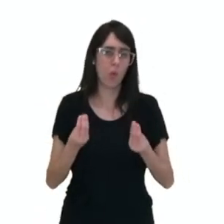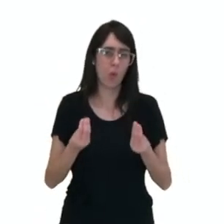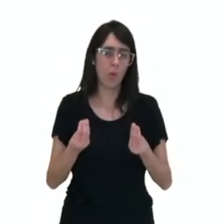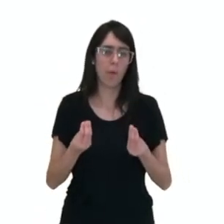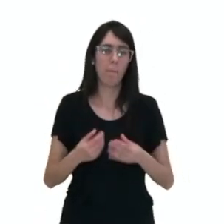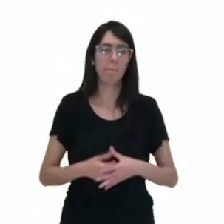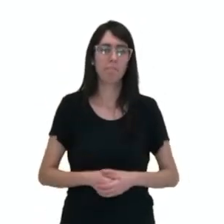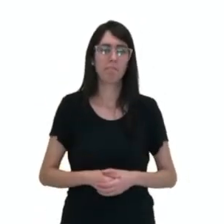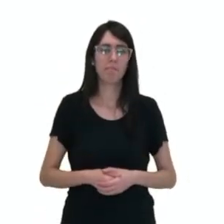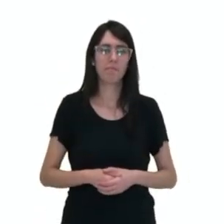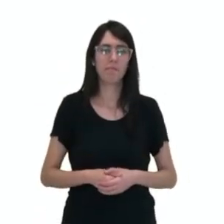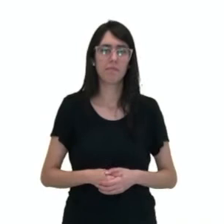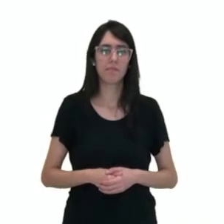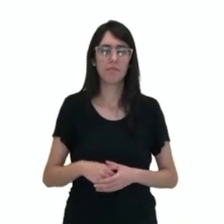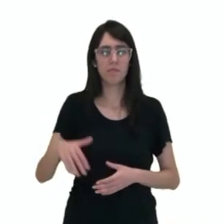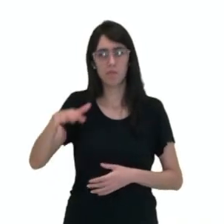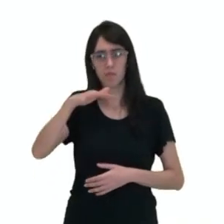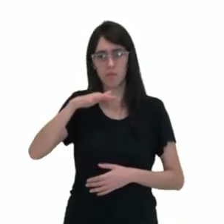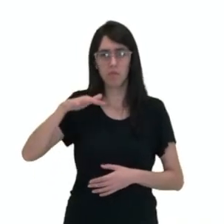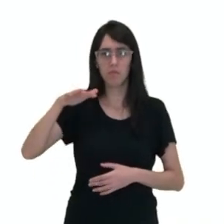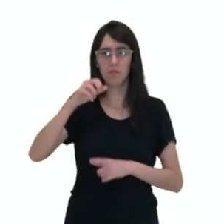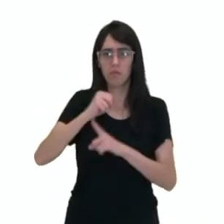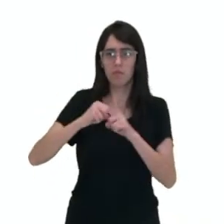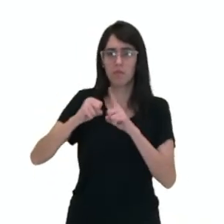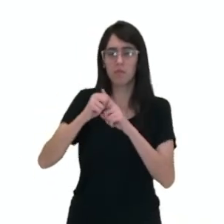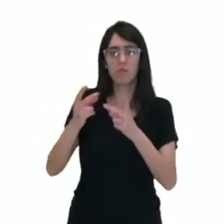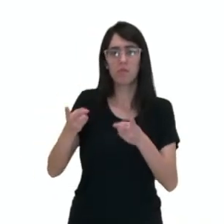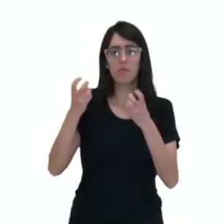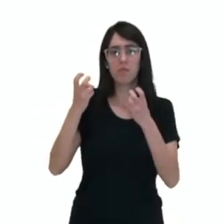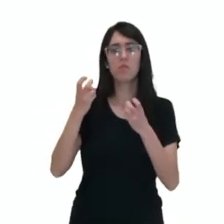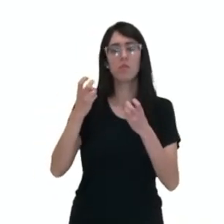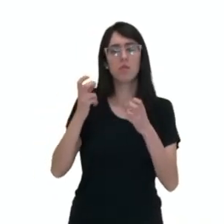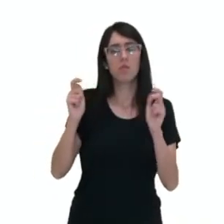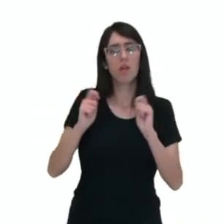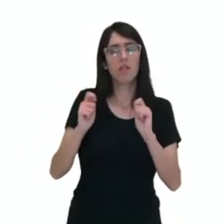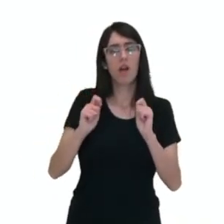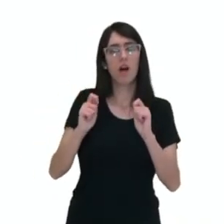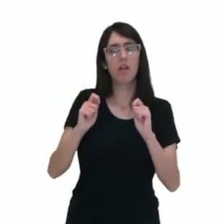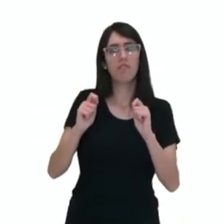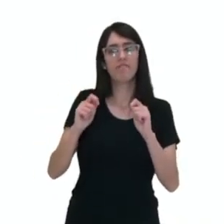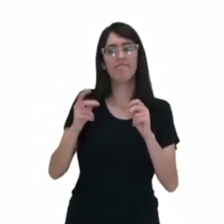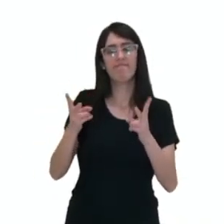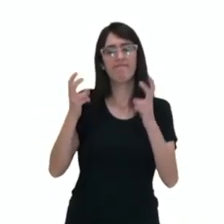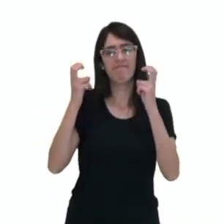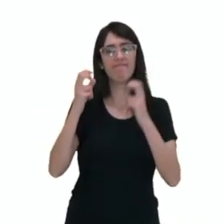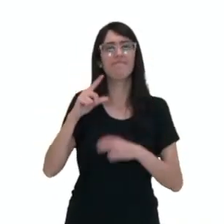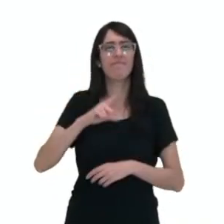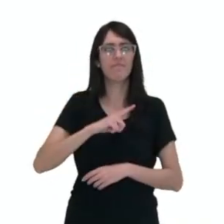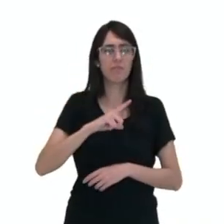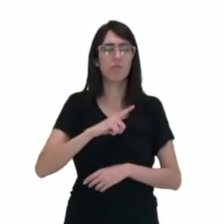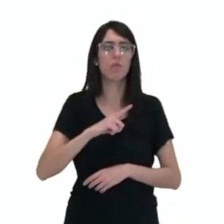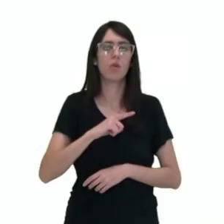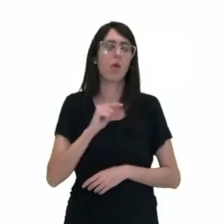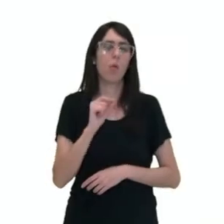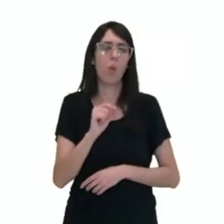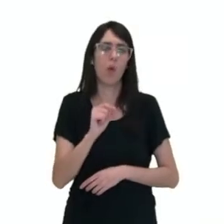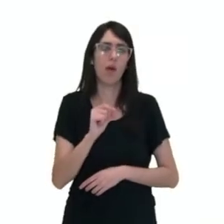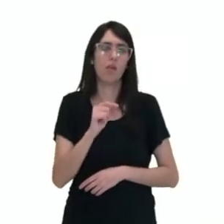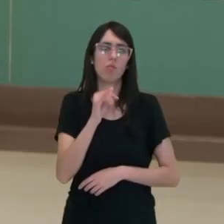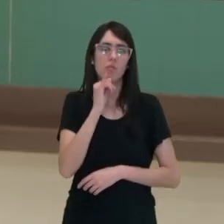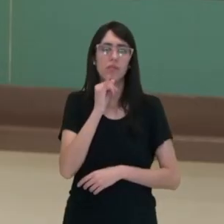para nós no espaço social e se torna muito visível. Então, quando a gente observa